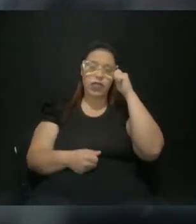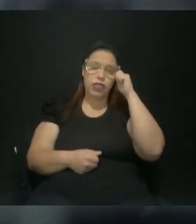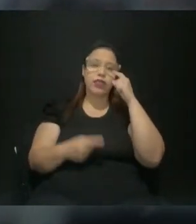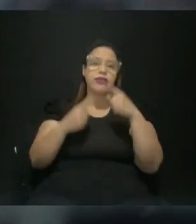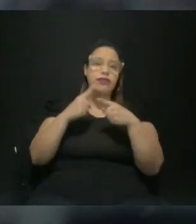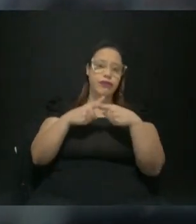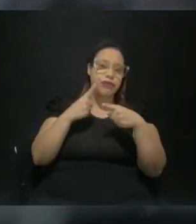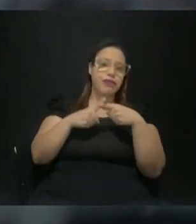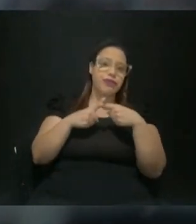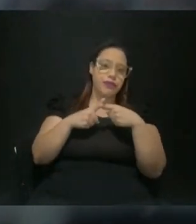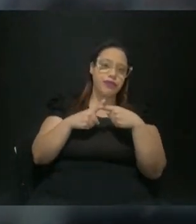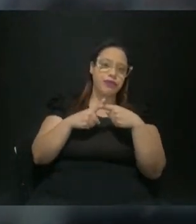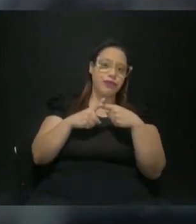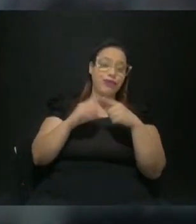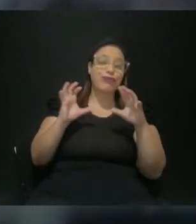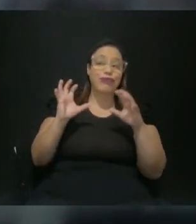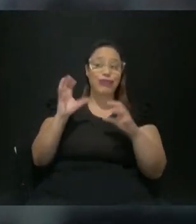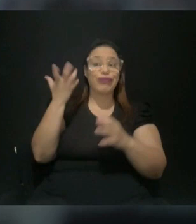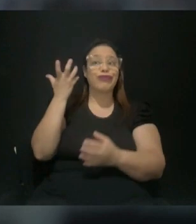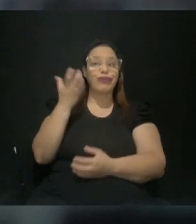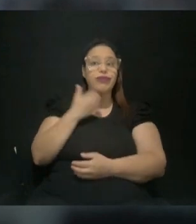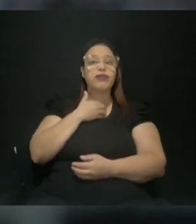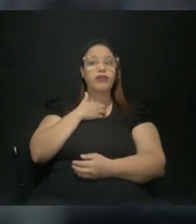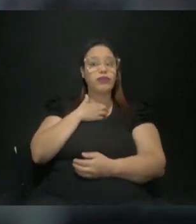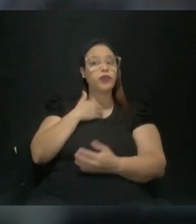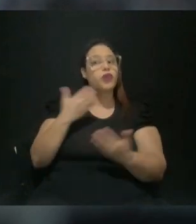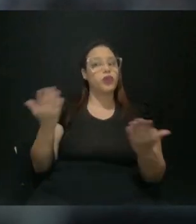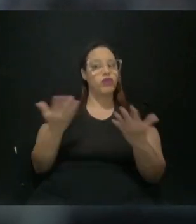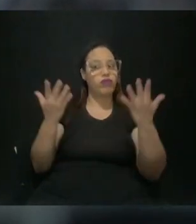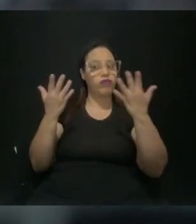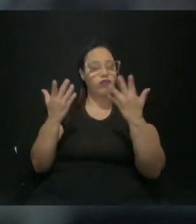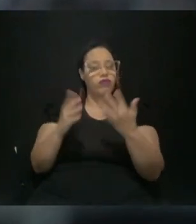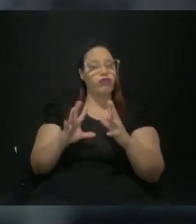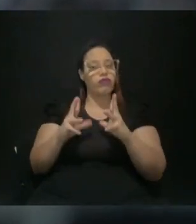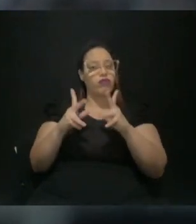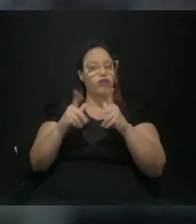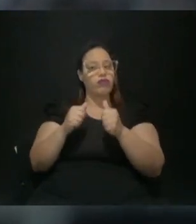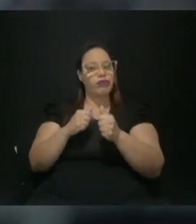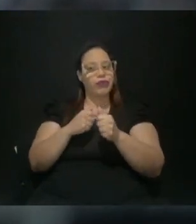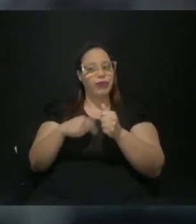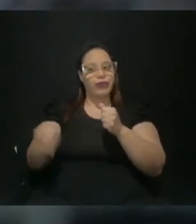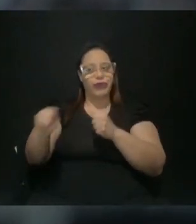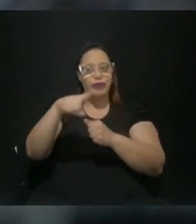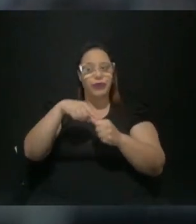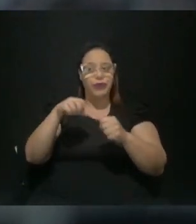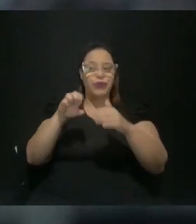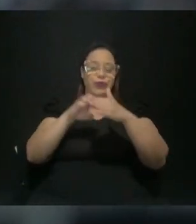que existir, ela tem que estar funcionando para que todo o resto da empresa funcione,